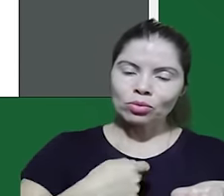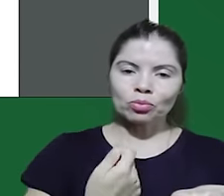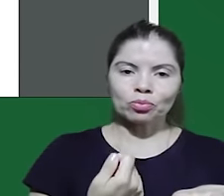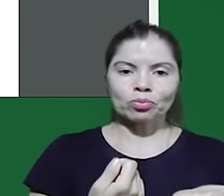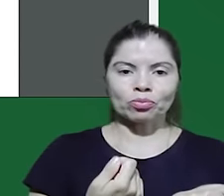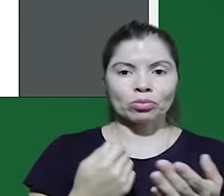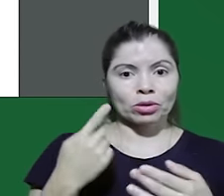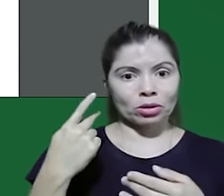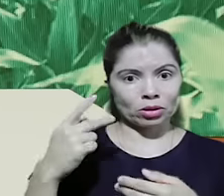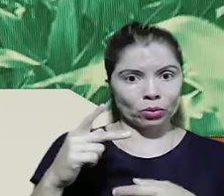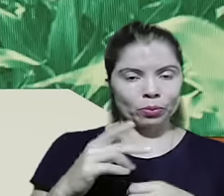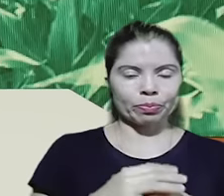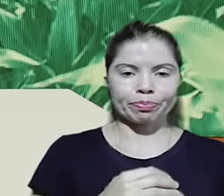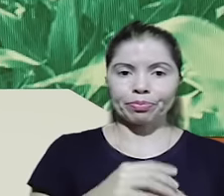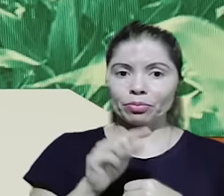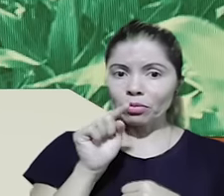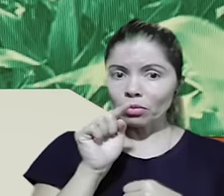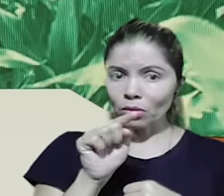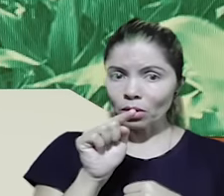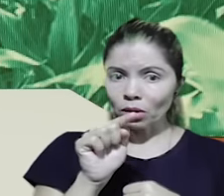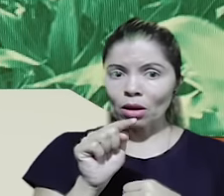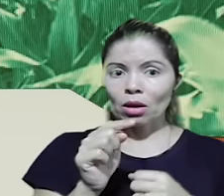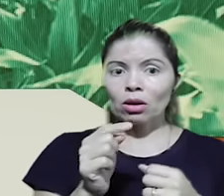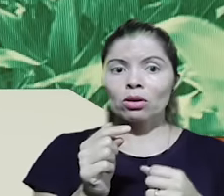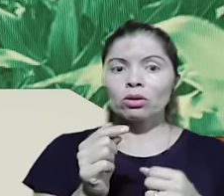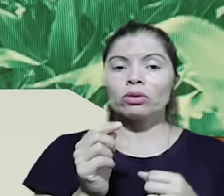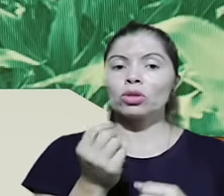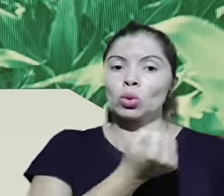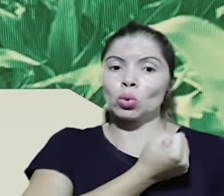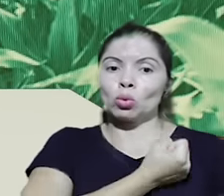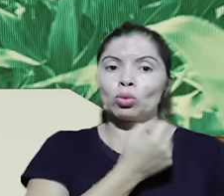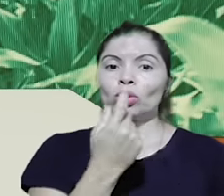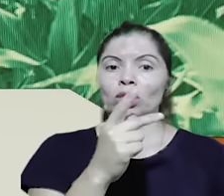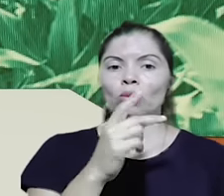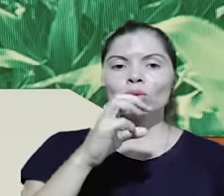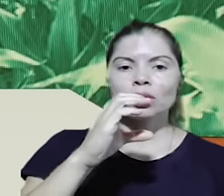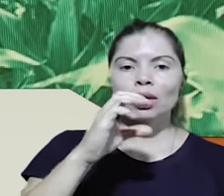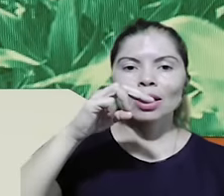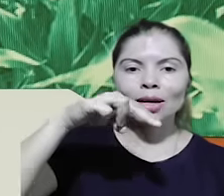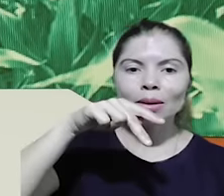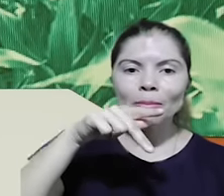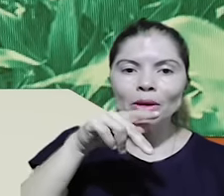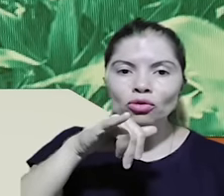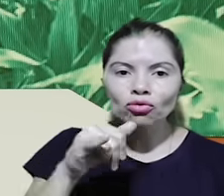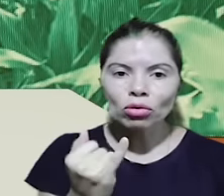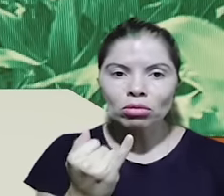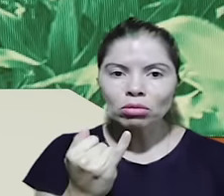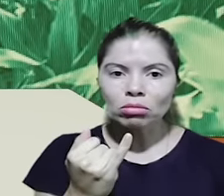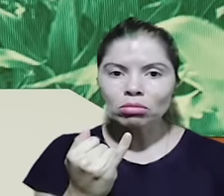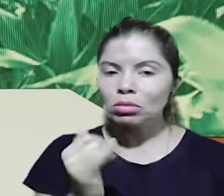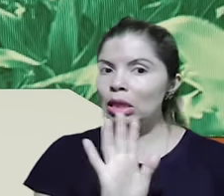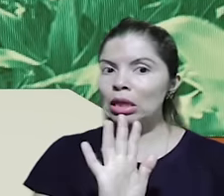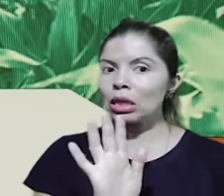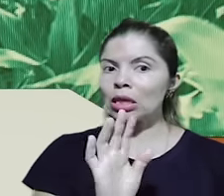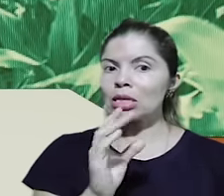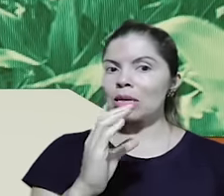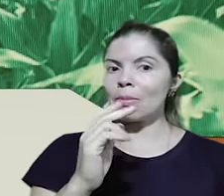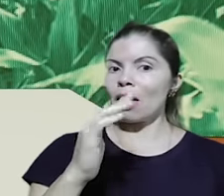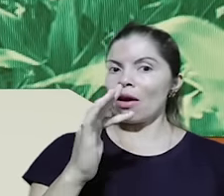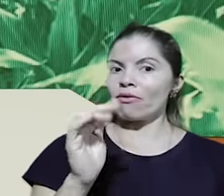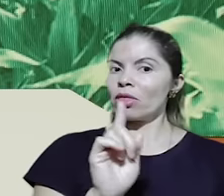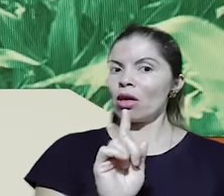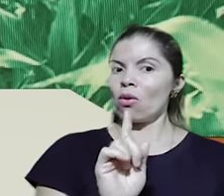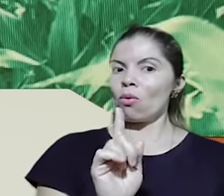produtor rural você vai inserir o o número do seu CNPJ e não o número do seu CPF por